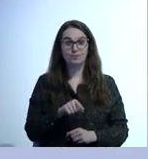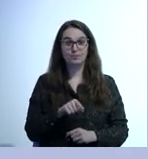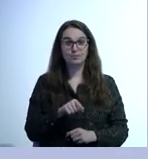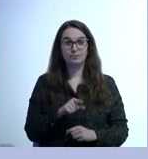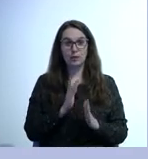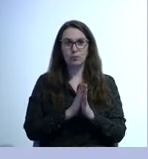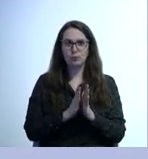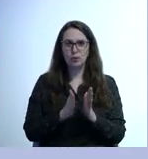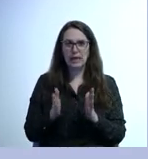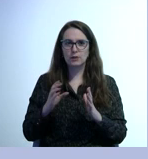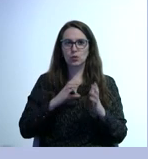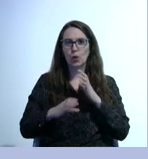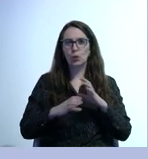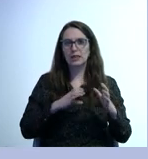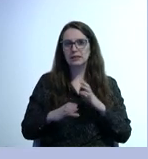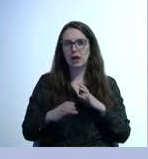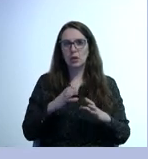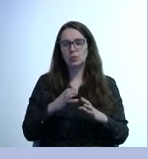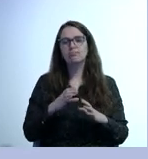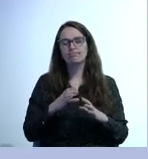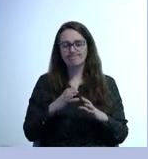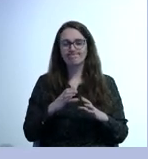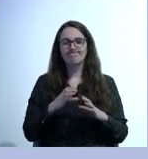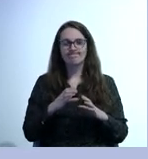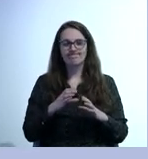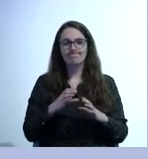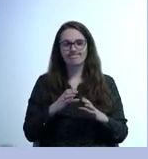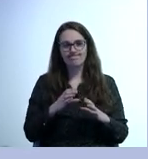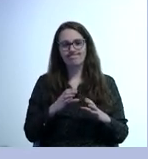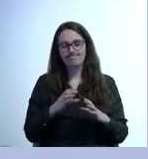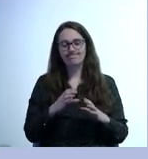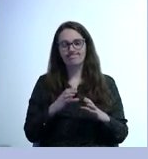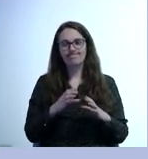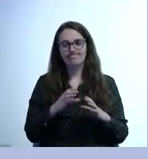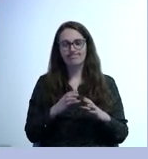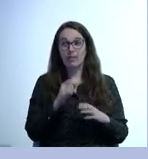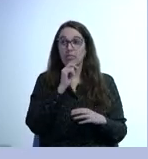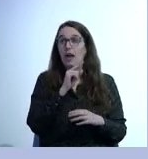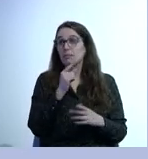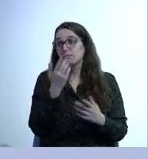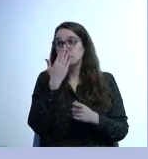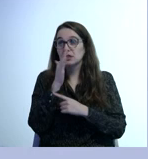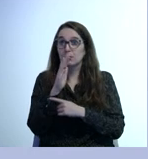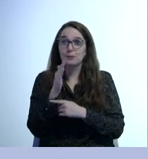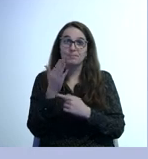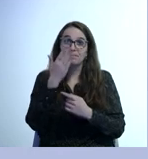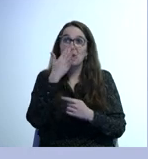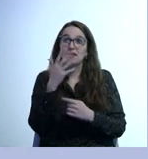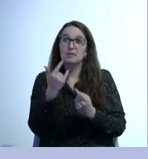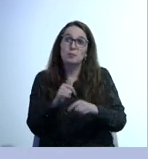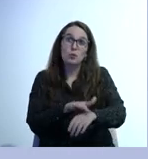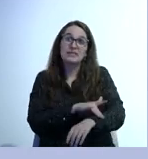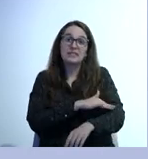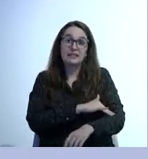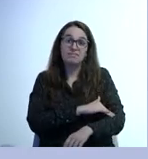esse processo de comunicação podemos pô-lo em paralelo, por exemplo, com a poesia, e